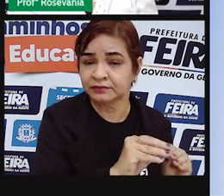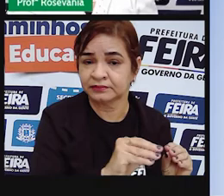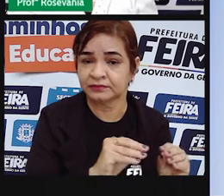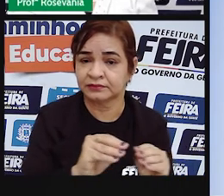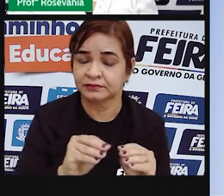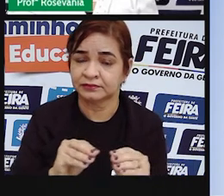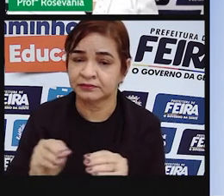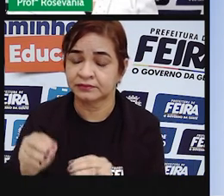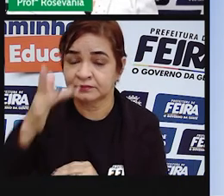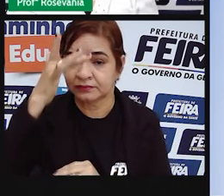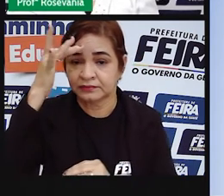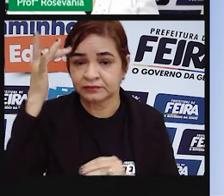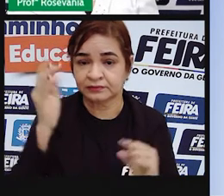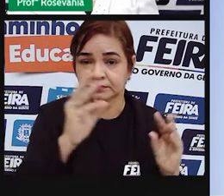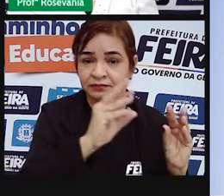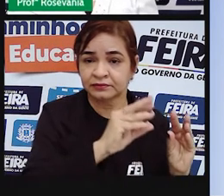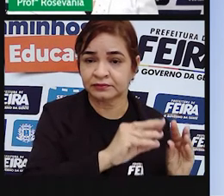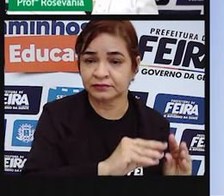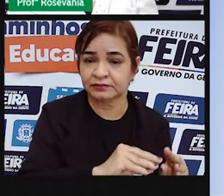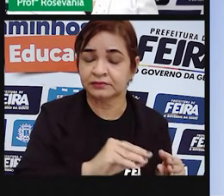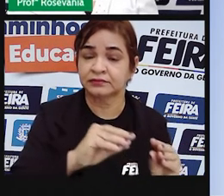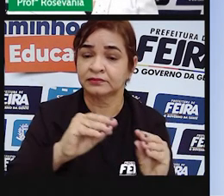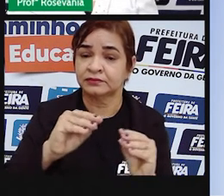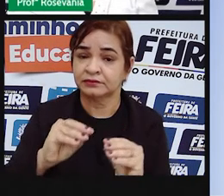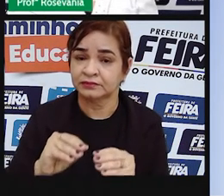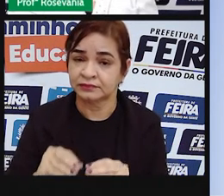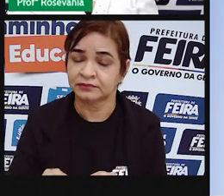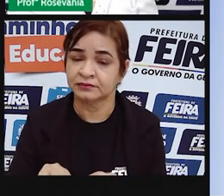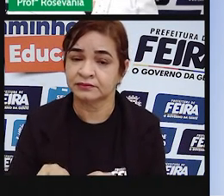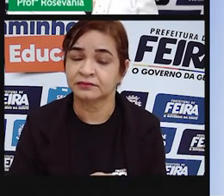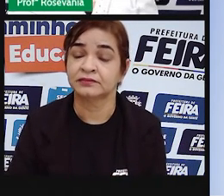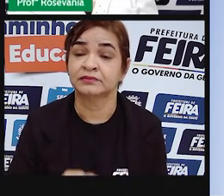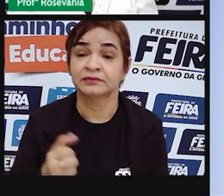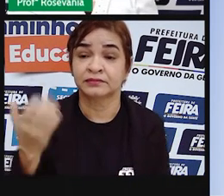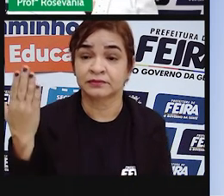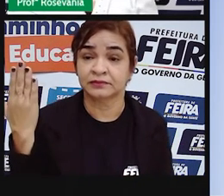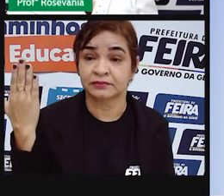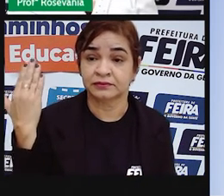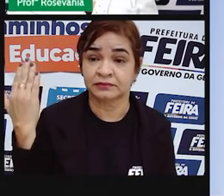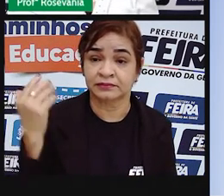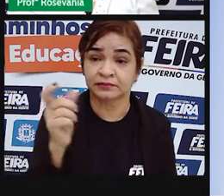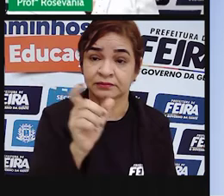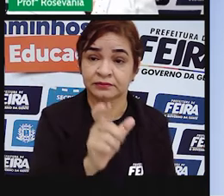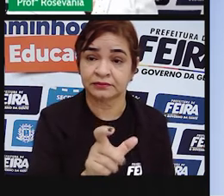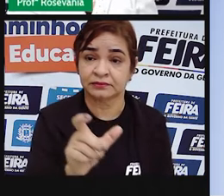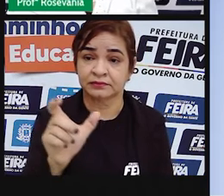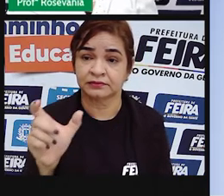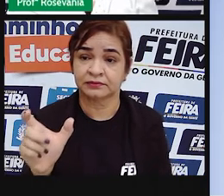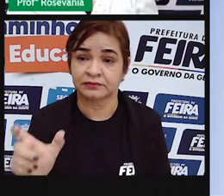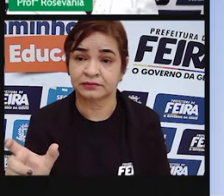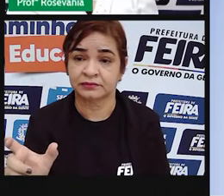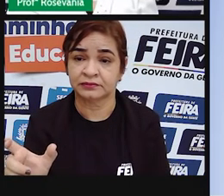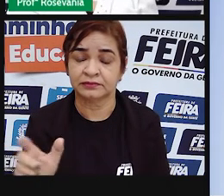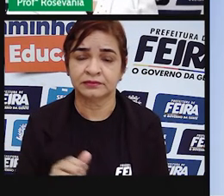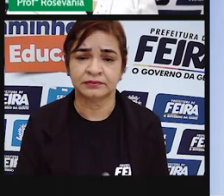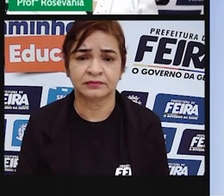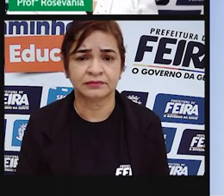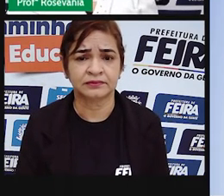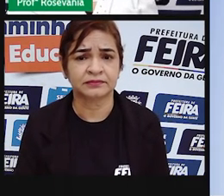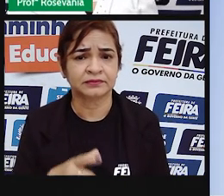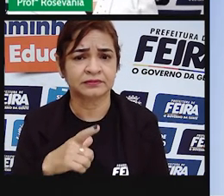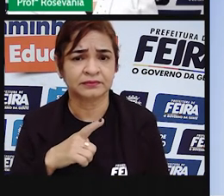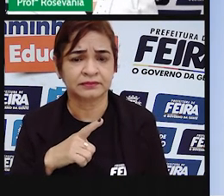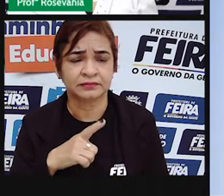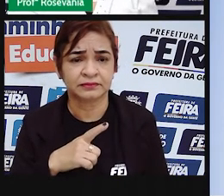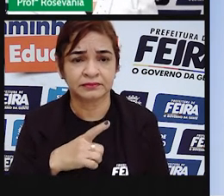dessas ainda dá para conversar e também nessa década de 20 anos a gente